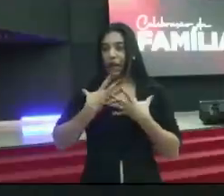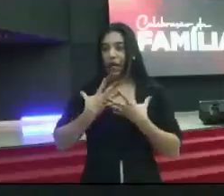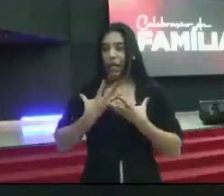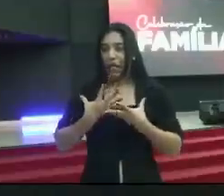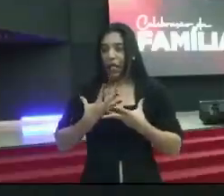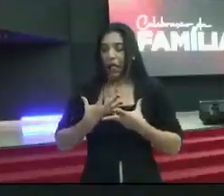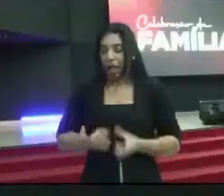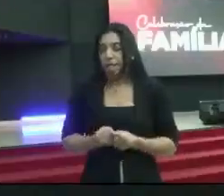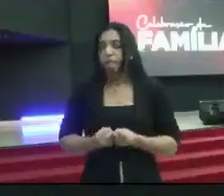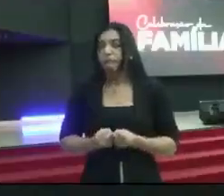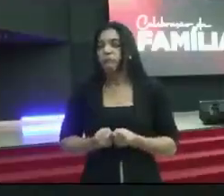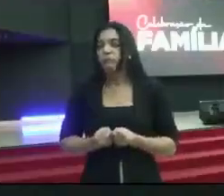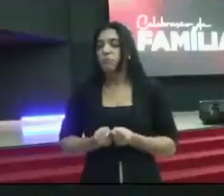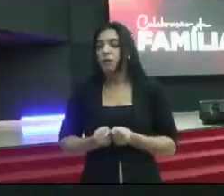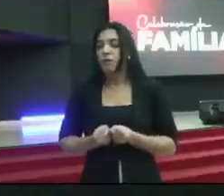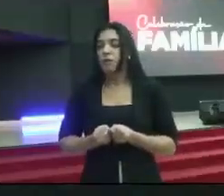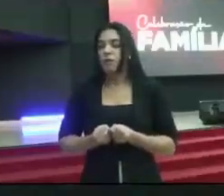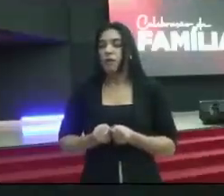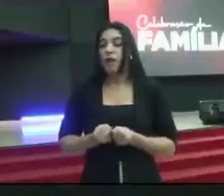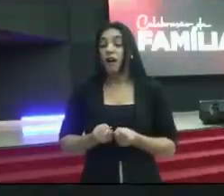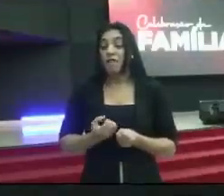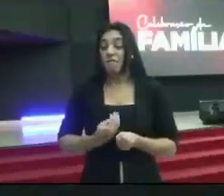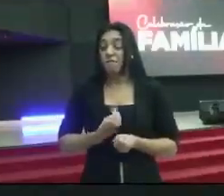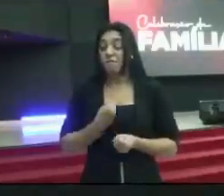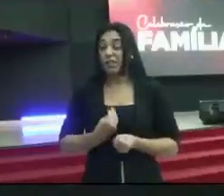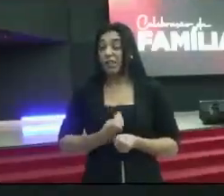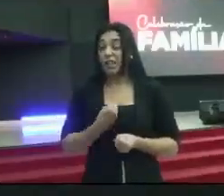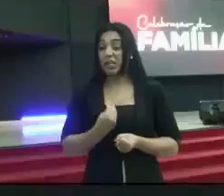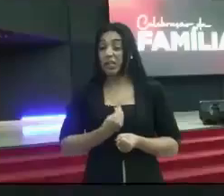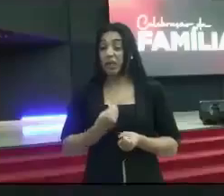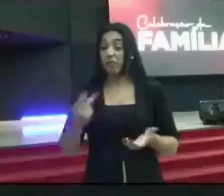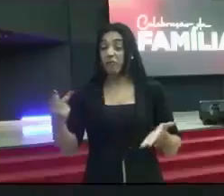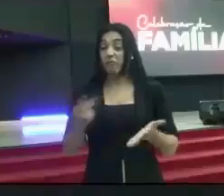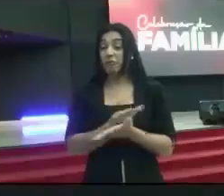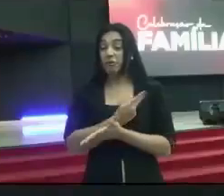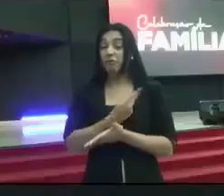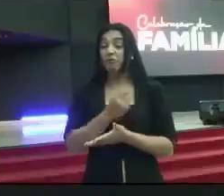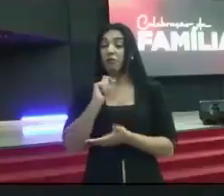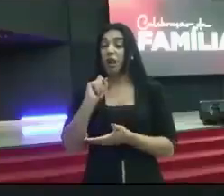Quando você é machucado pela vida e aquilo cria uma mágoa,